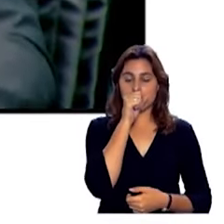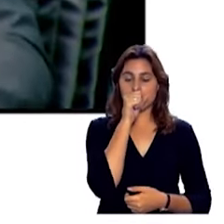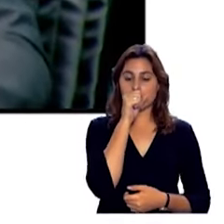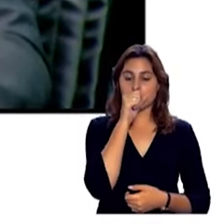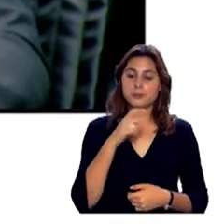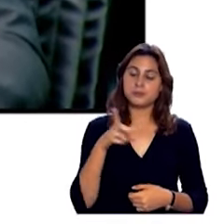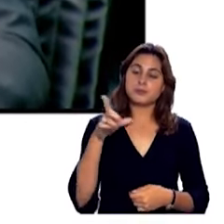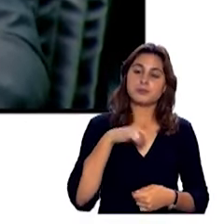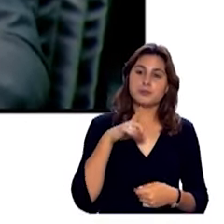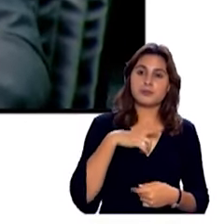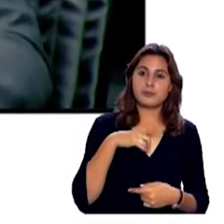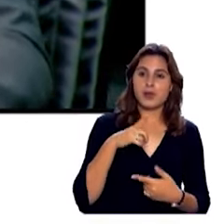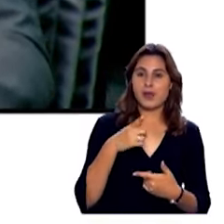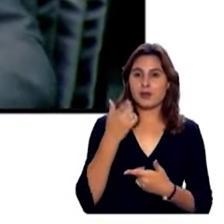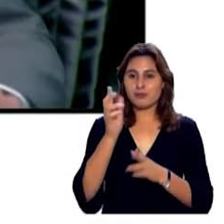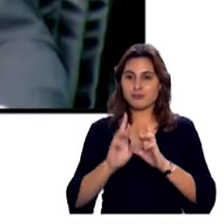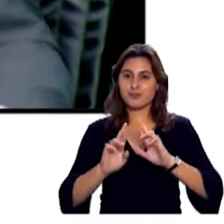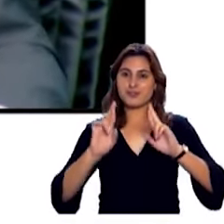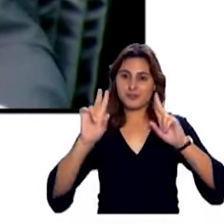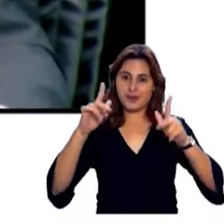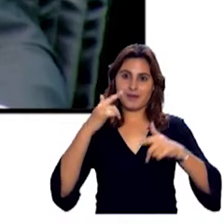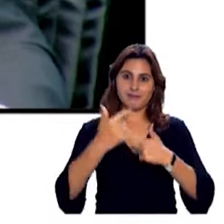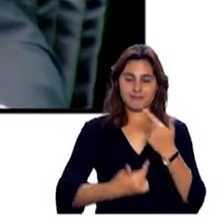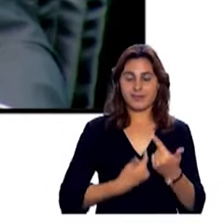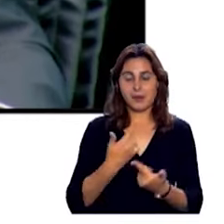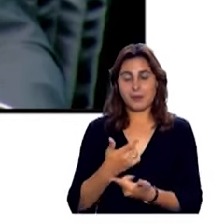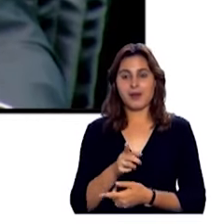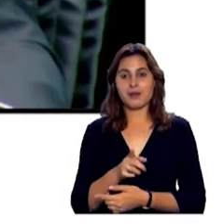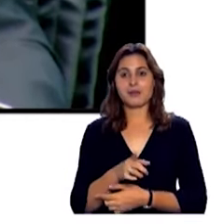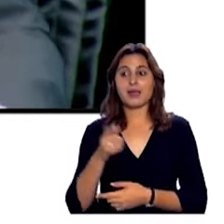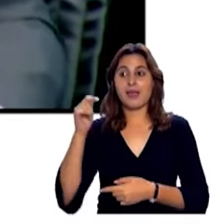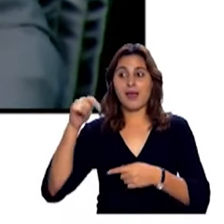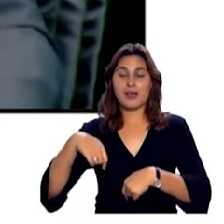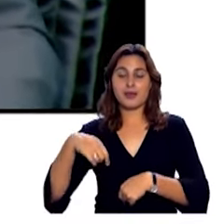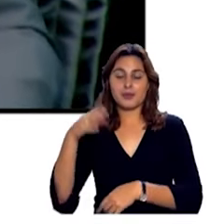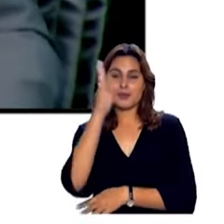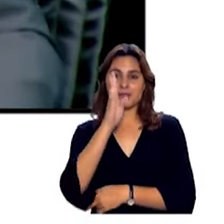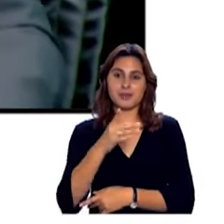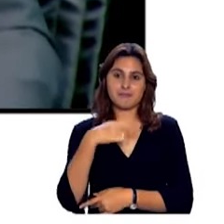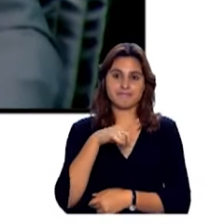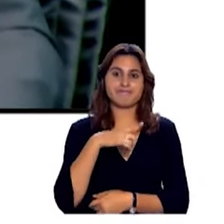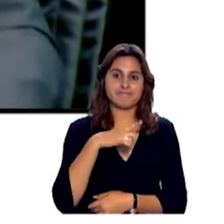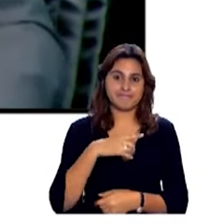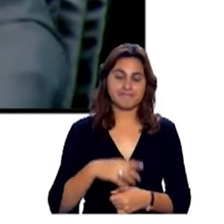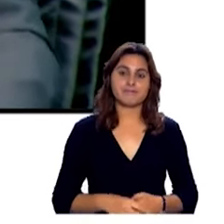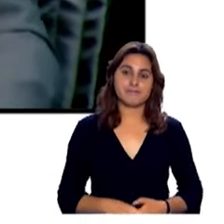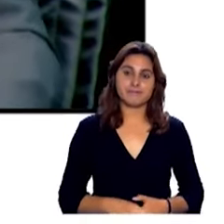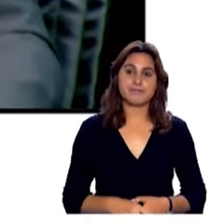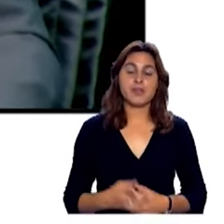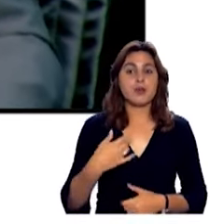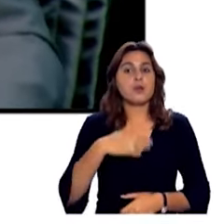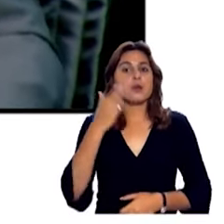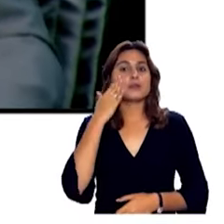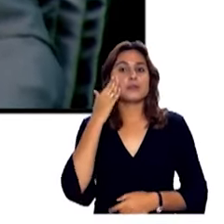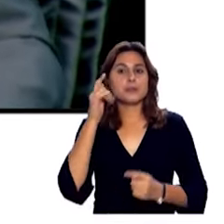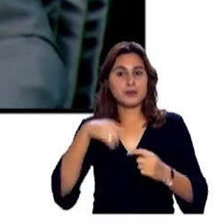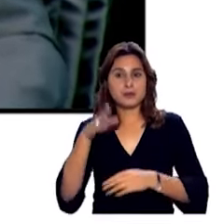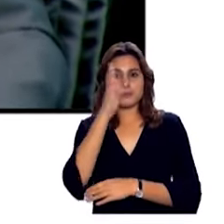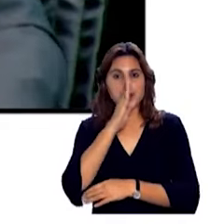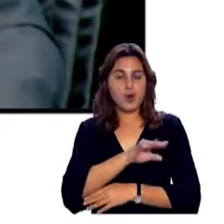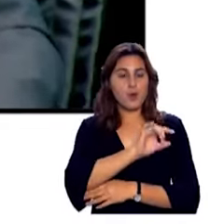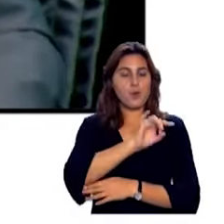bastante diferente de trabalho daquele que nós temos dentro do modelo Brasileiro né nós sabemos todos que no Brasil qualquer advogado